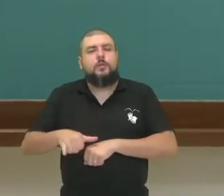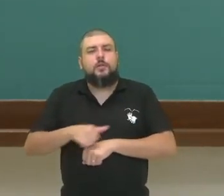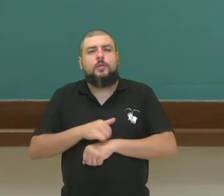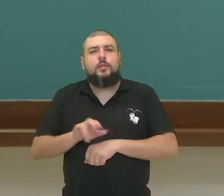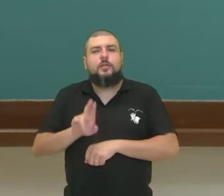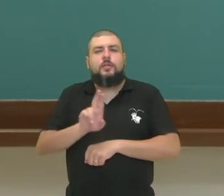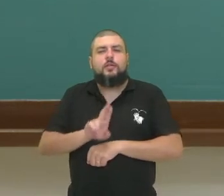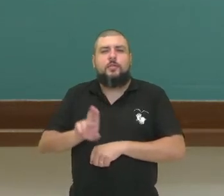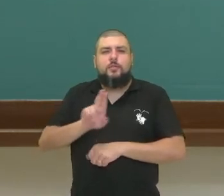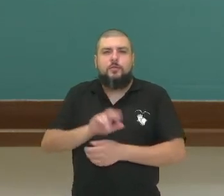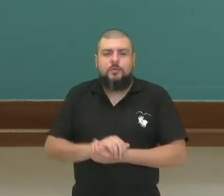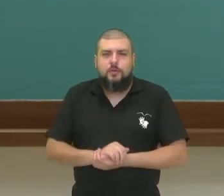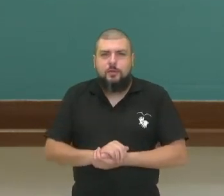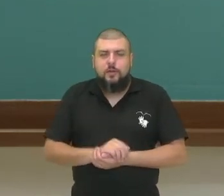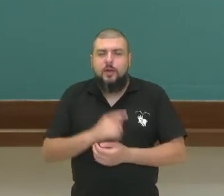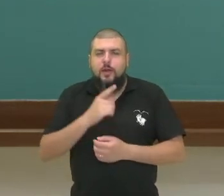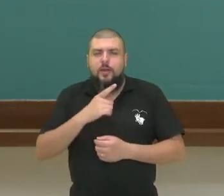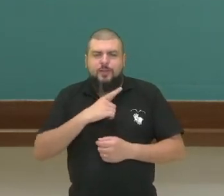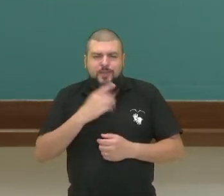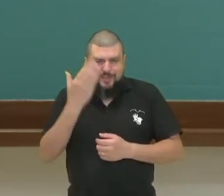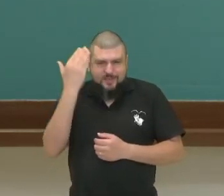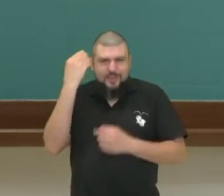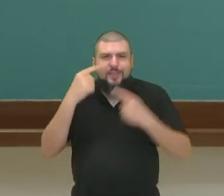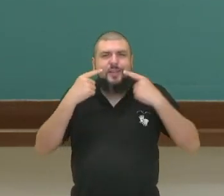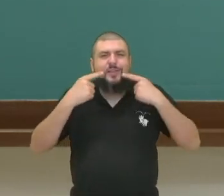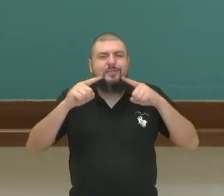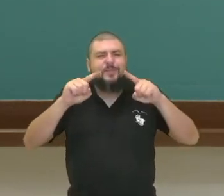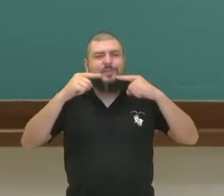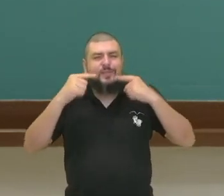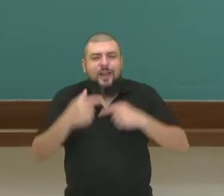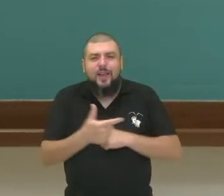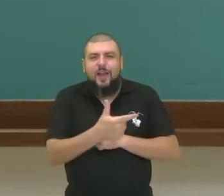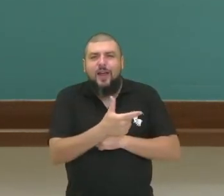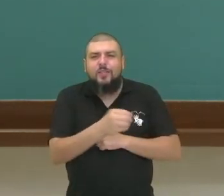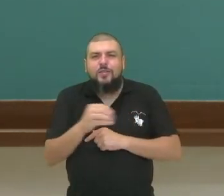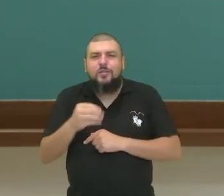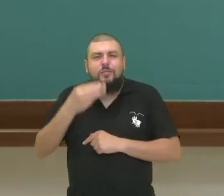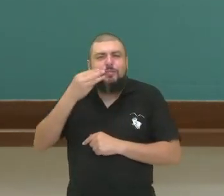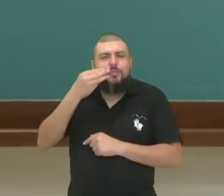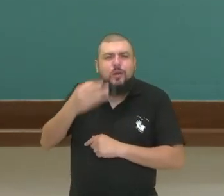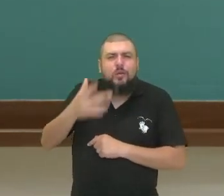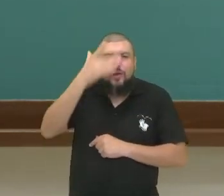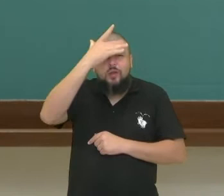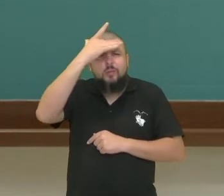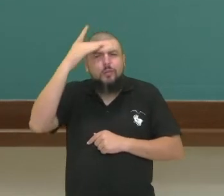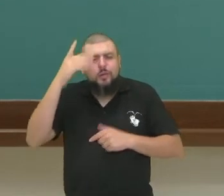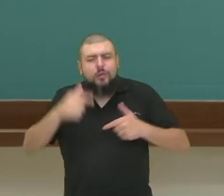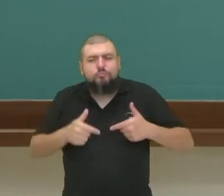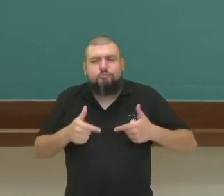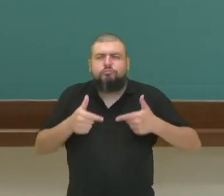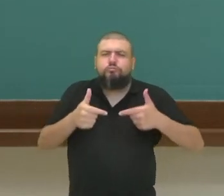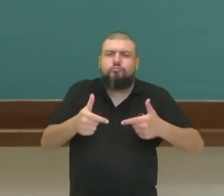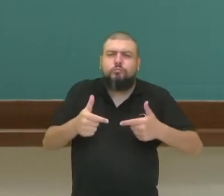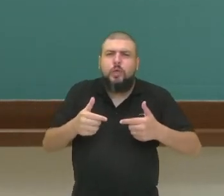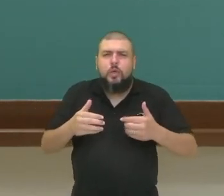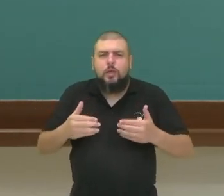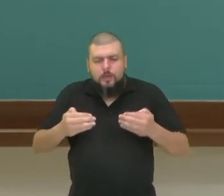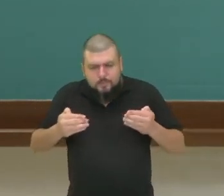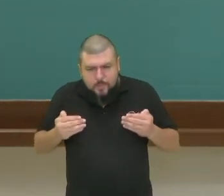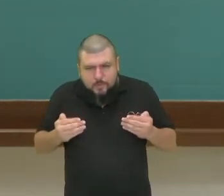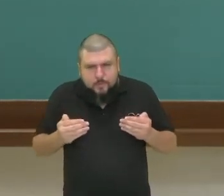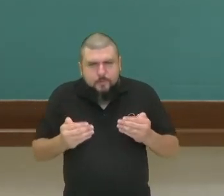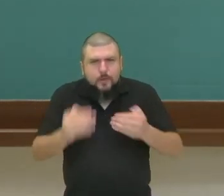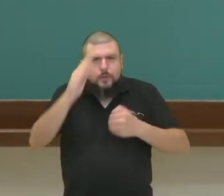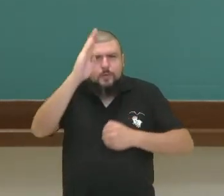aqui que surgiu aquela música: 200 milhões em ação, pra frente, Brasil, salve a seleção. Interessante enfatizar o para frente